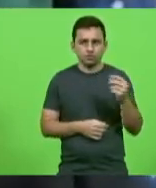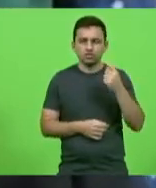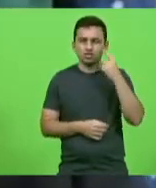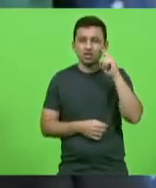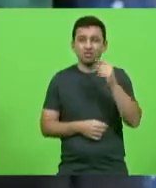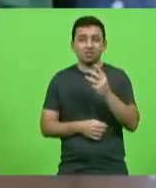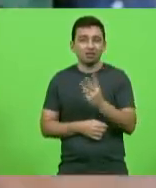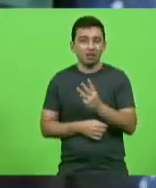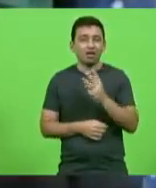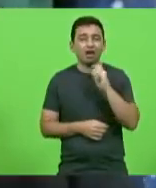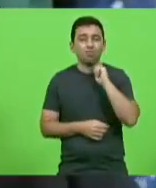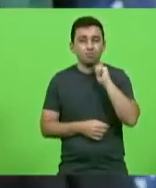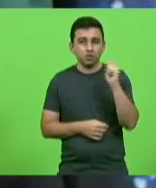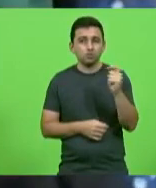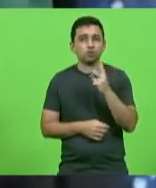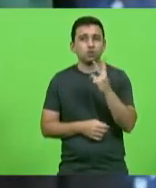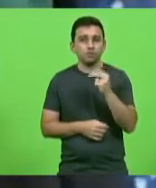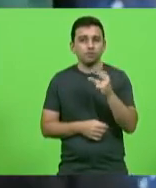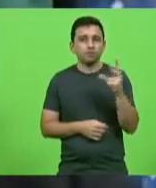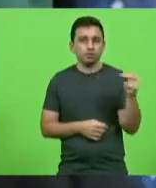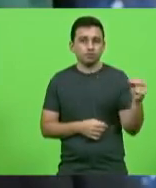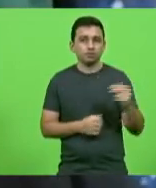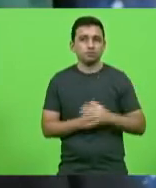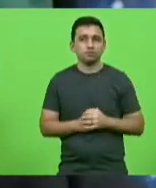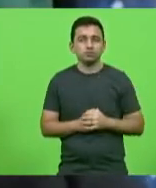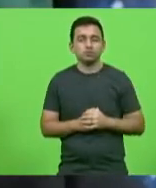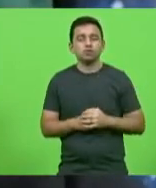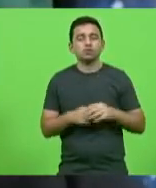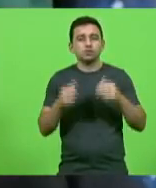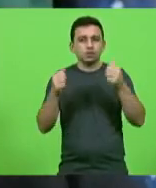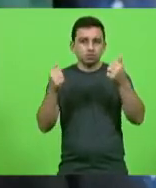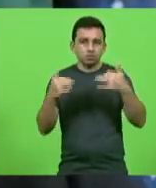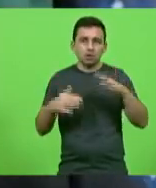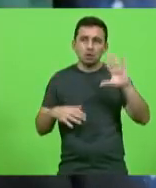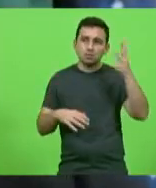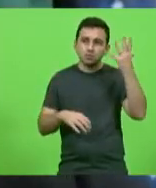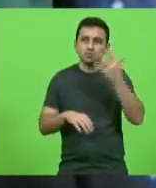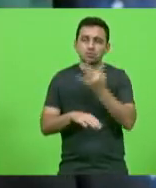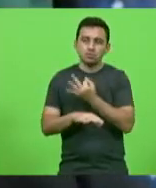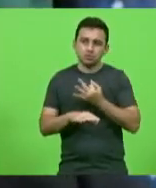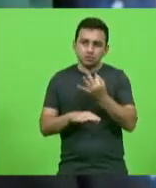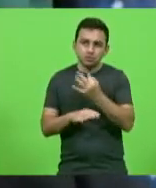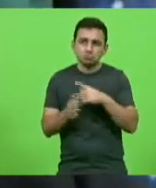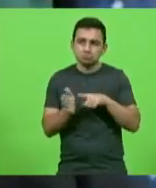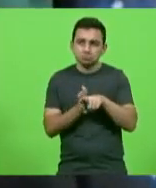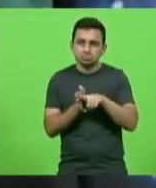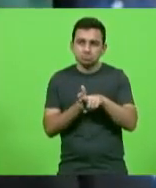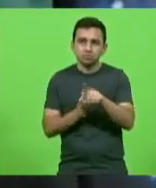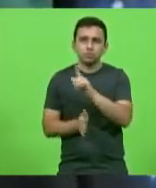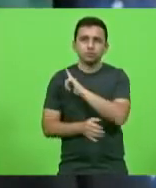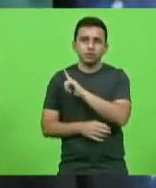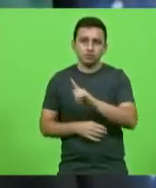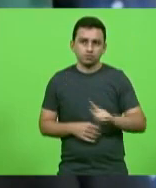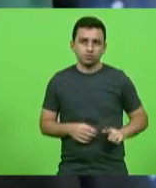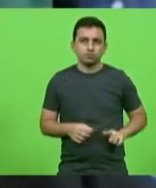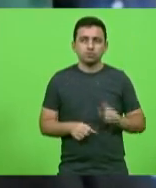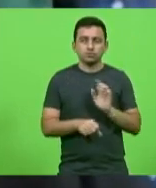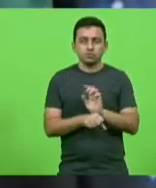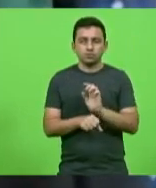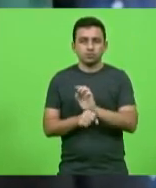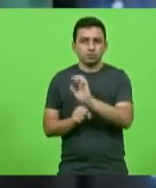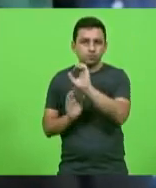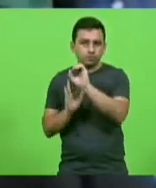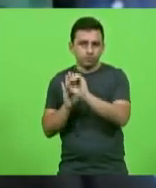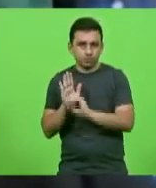de abril de 2008 que ocorreu em resposta a formalização de consulta feita pelo governador do Estado por meio do ofício